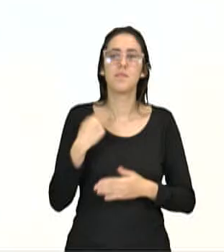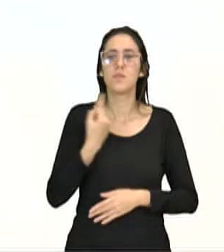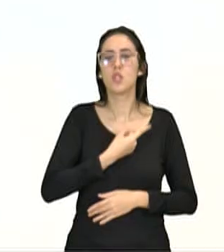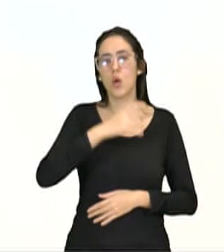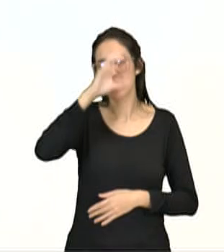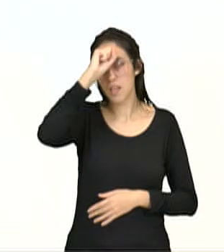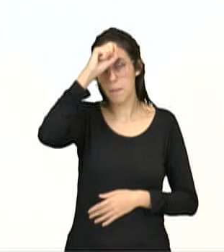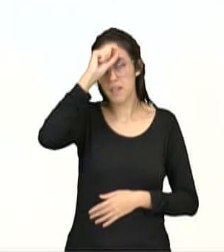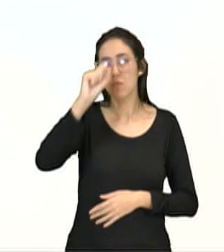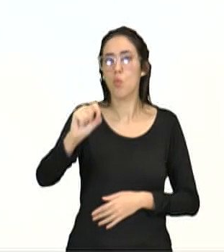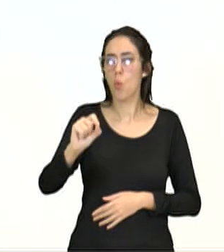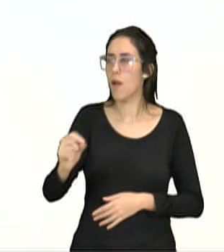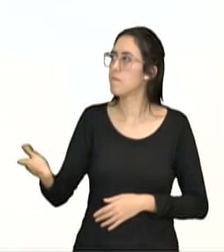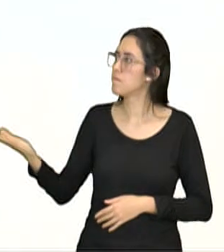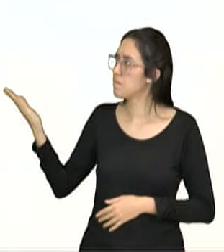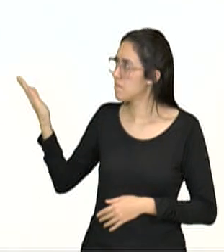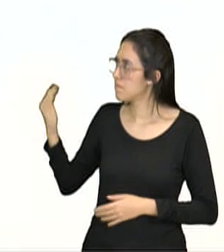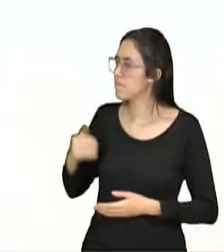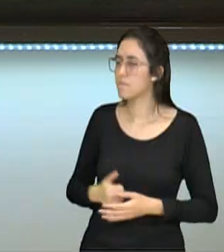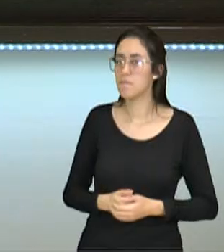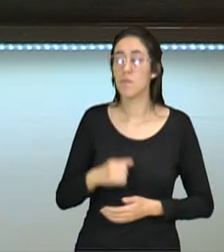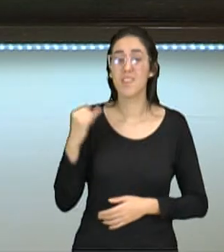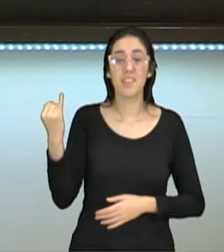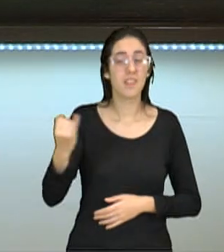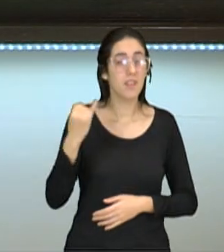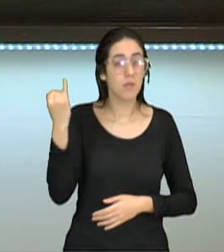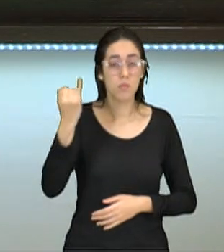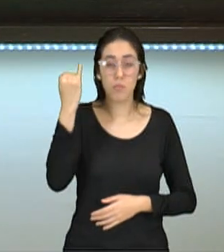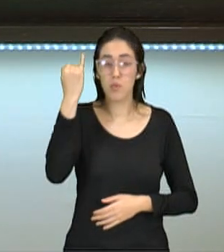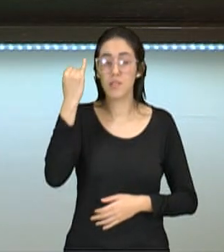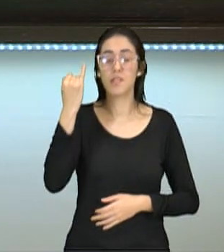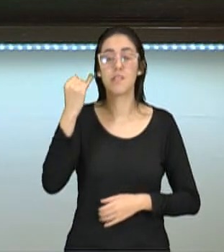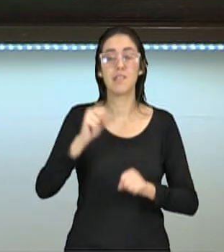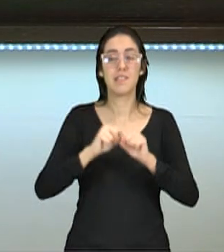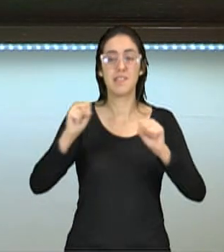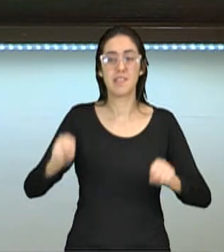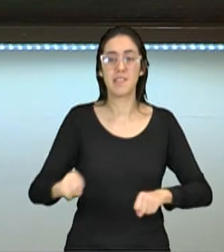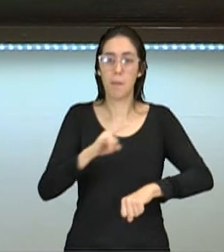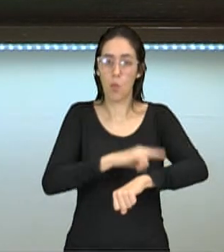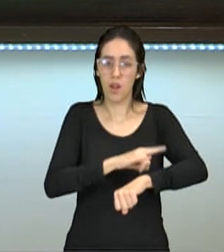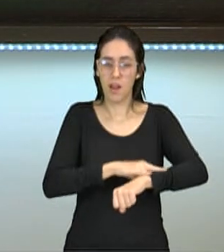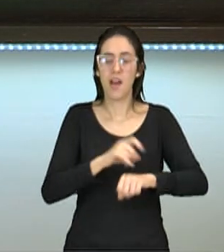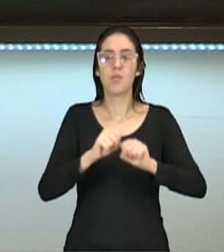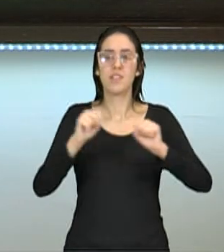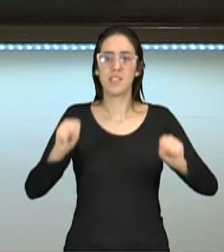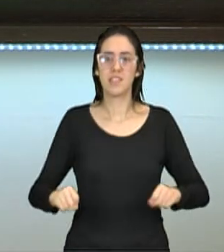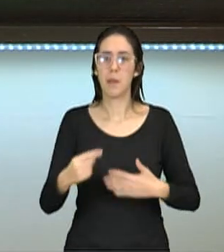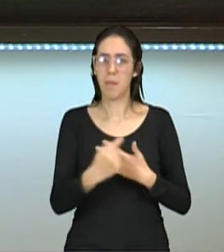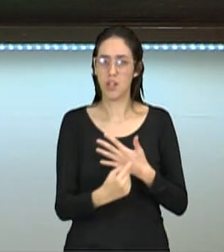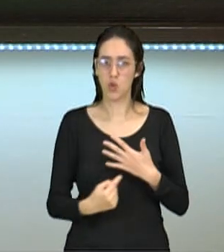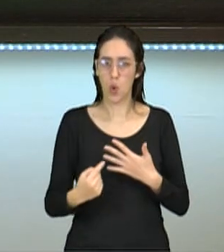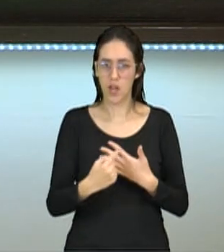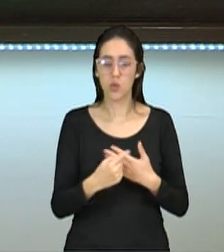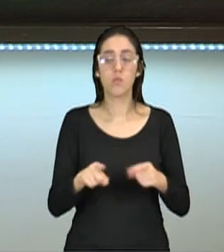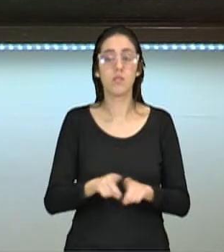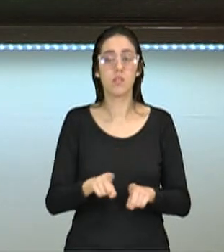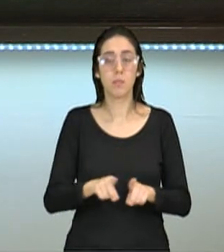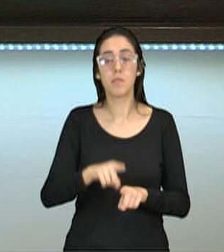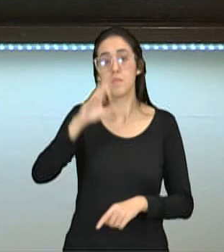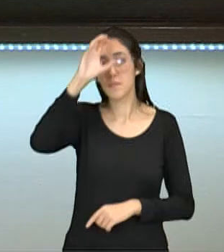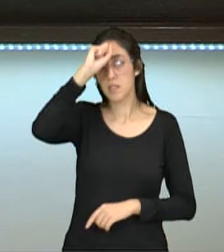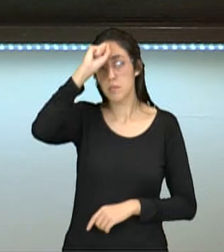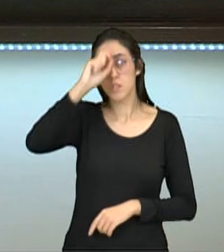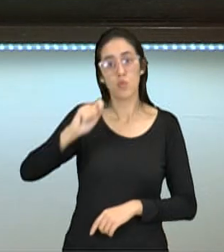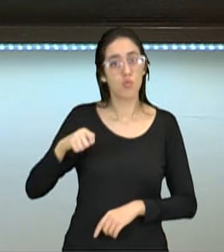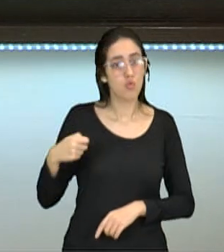aula, nós recapitulamos aí a importância do sistema urinário e do sistema endócrino. Vimos novamente